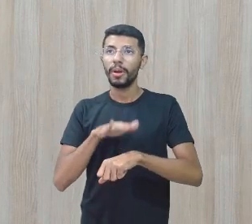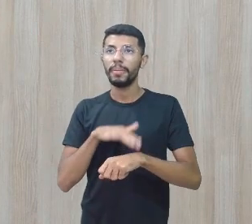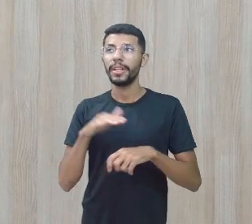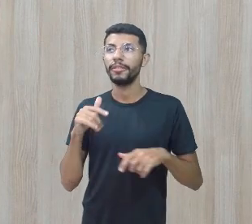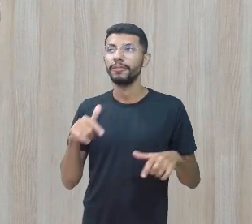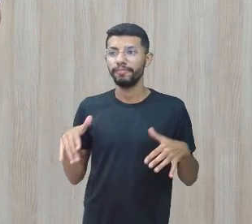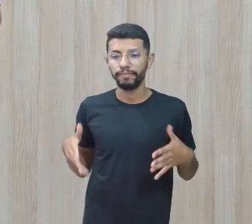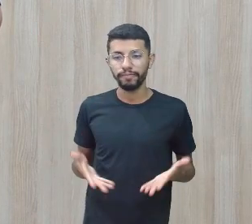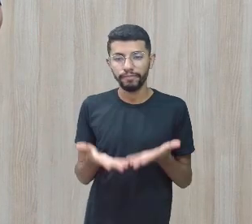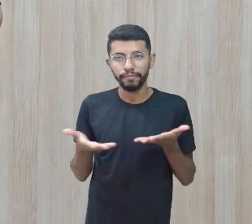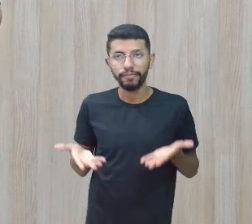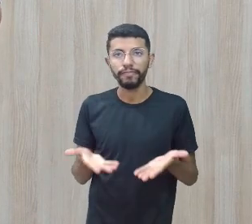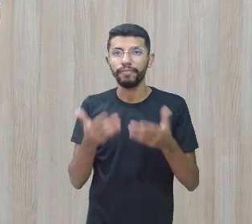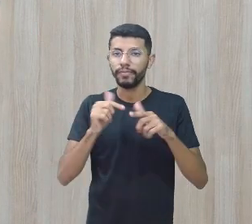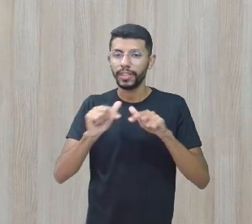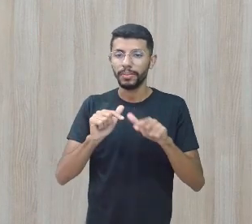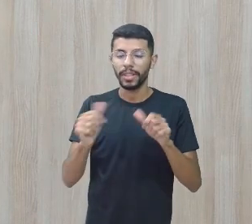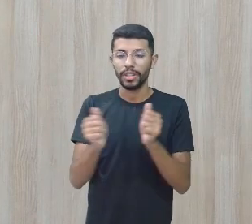trabalhar com